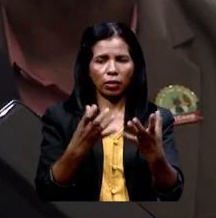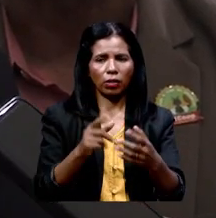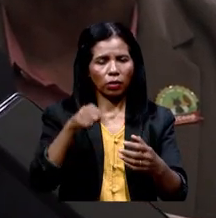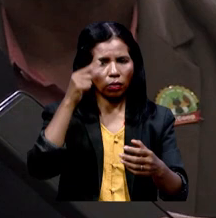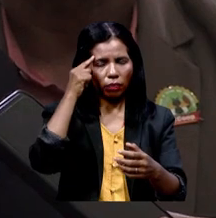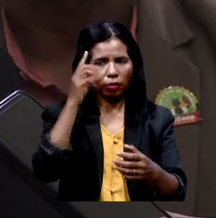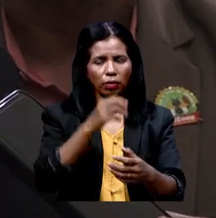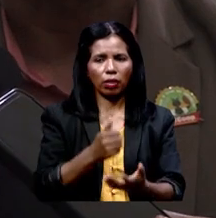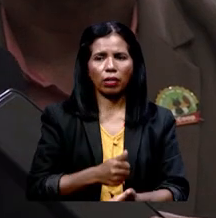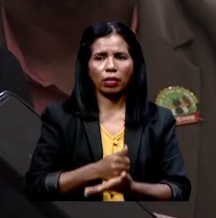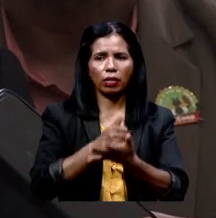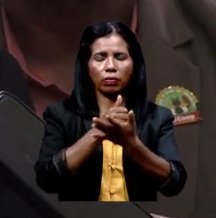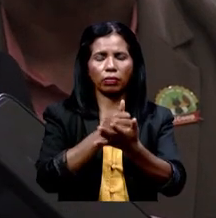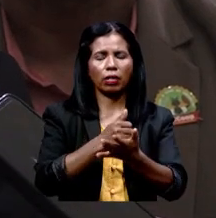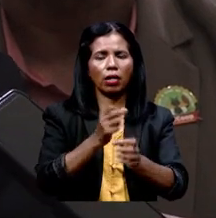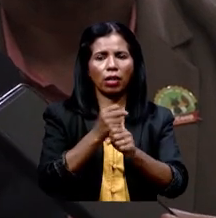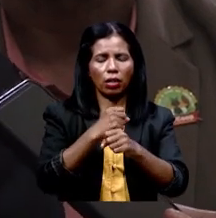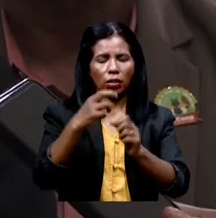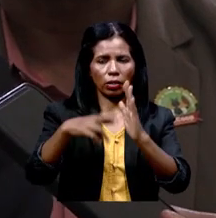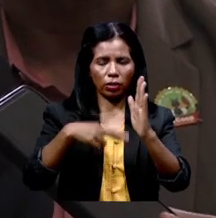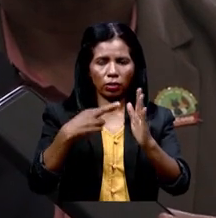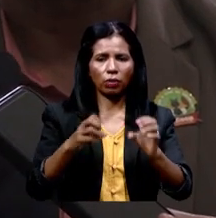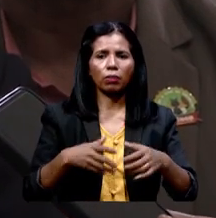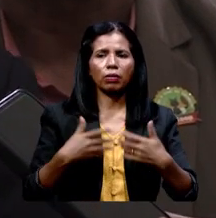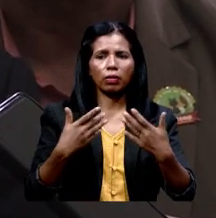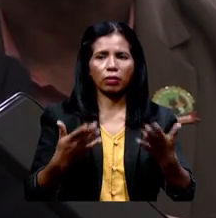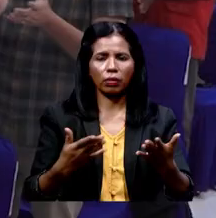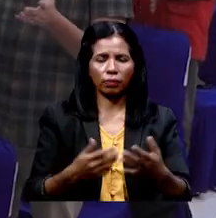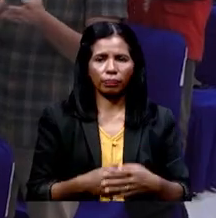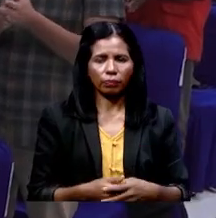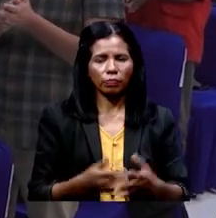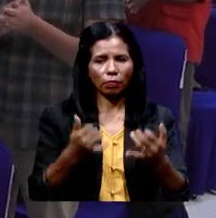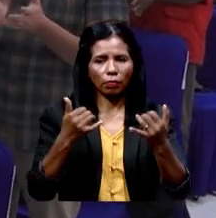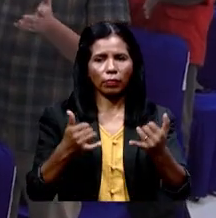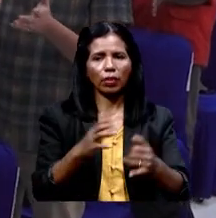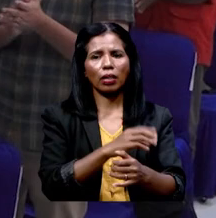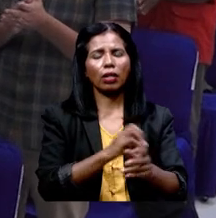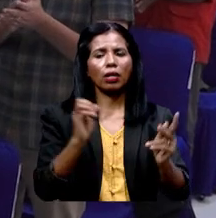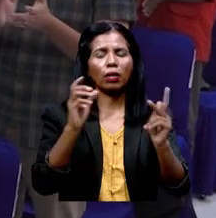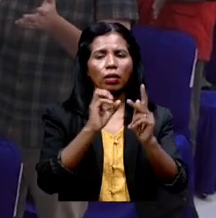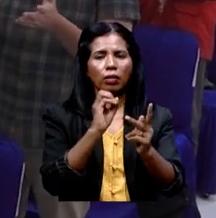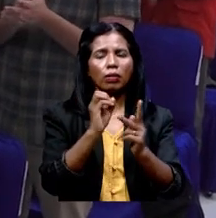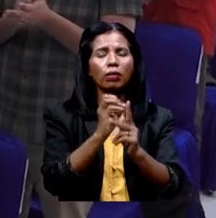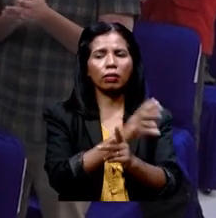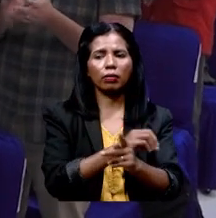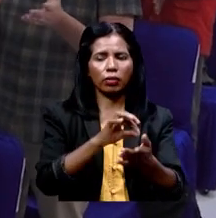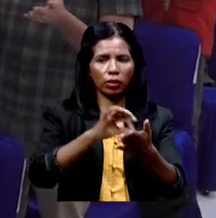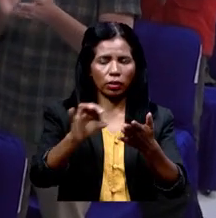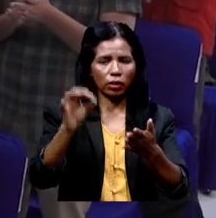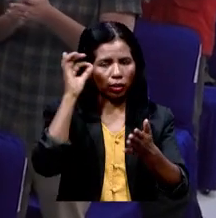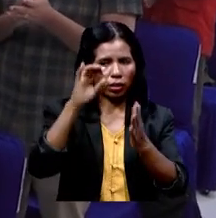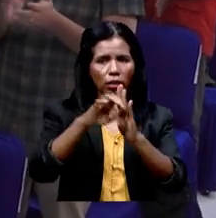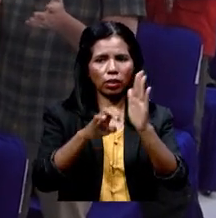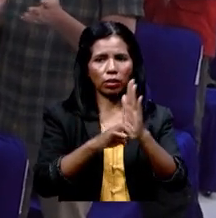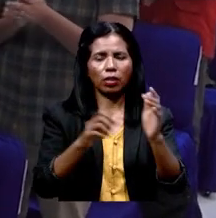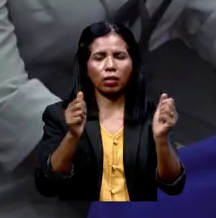governo ne facilita, regulariza e o insaparbele canal. Agora, na cooperativa Sira nebe resiste a secretária de Estado cooperativa